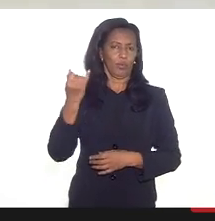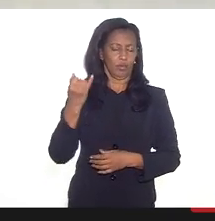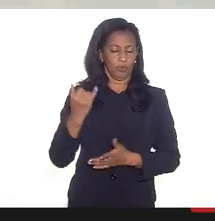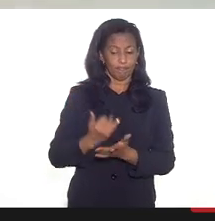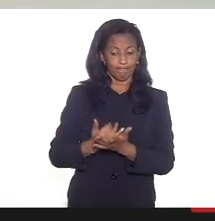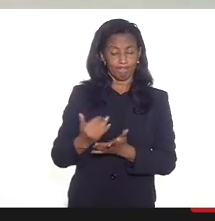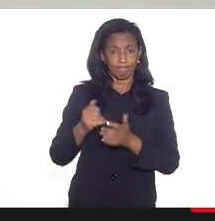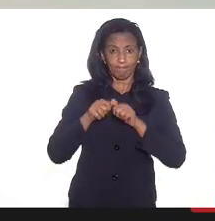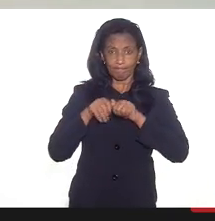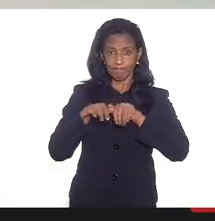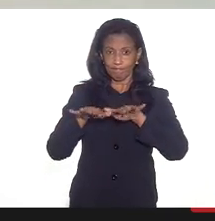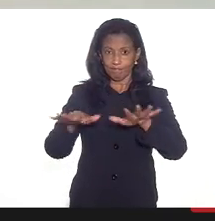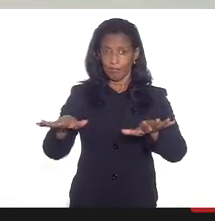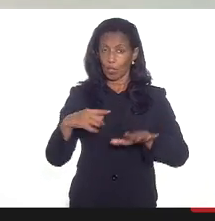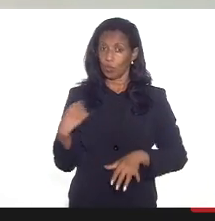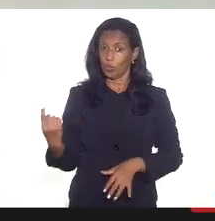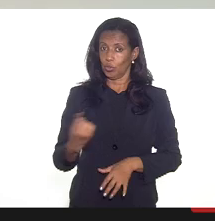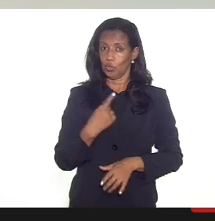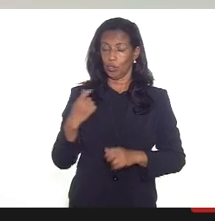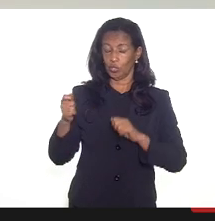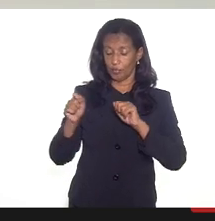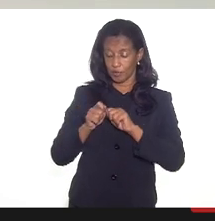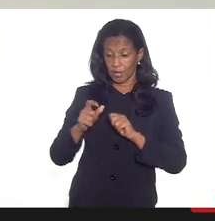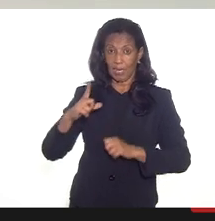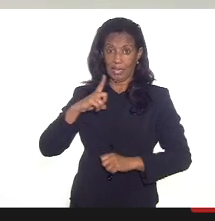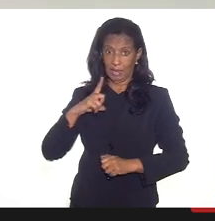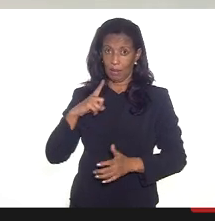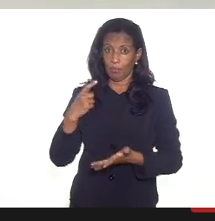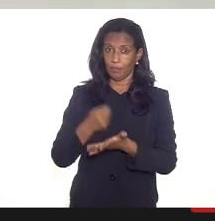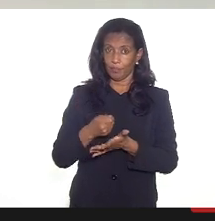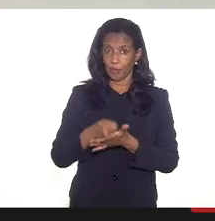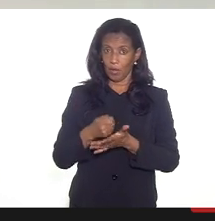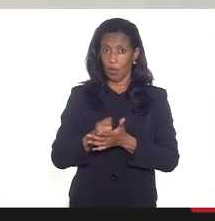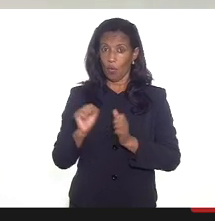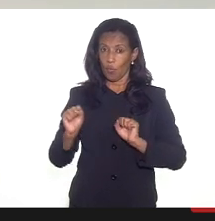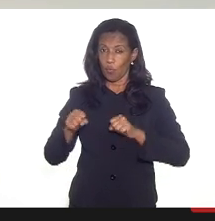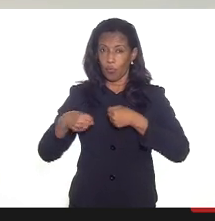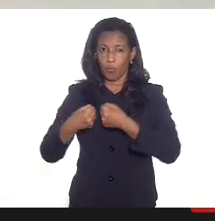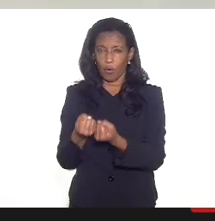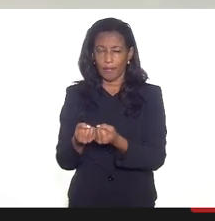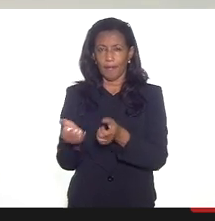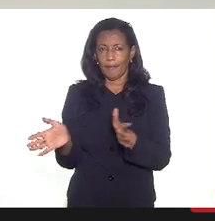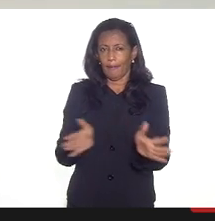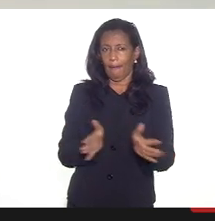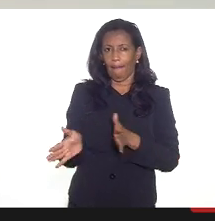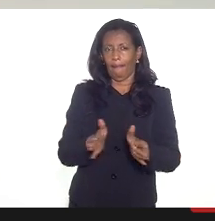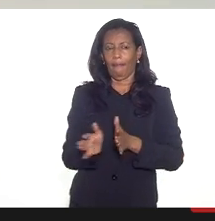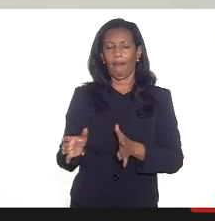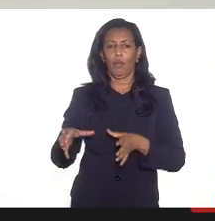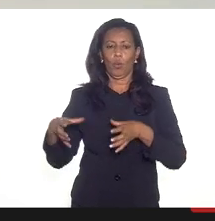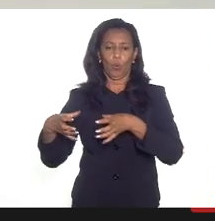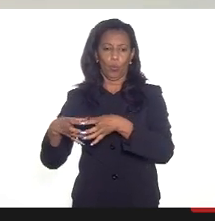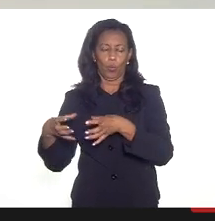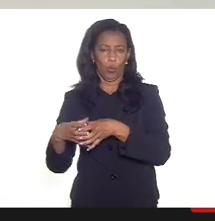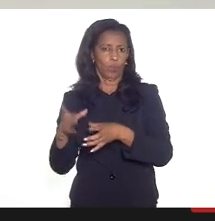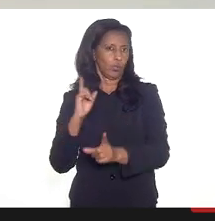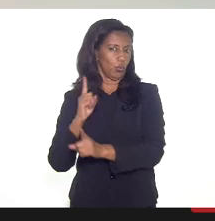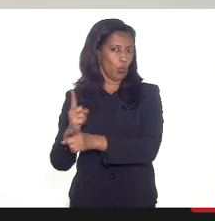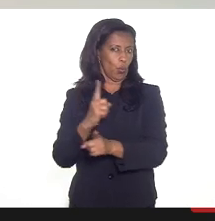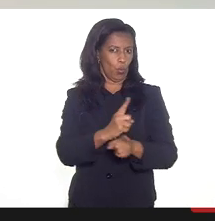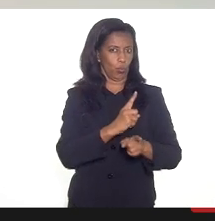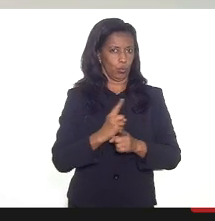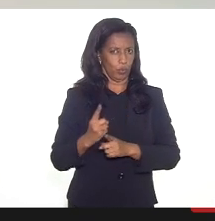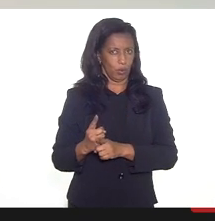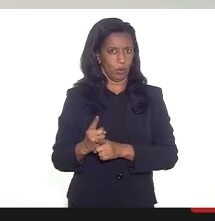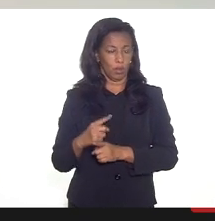pandemia, nós fizemos e temos tentado fortalecer e articular a rede com os atores que nós encontramos,